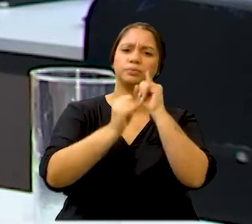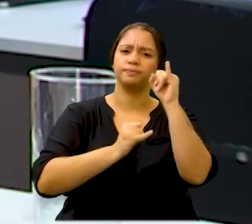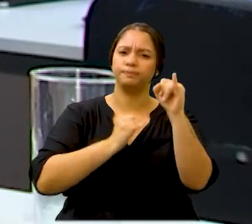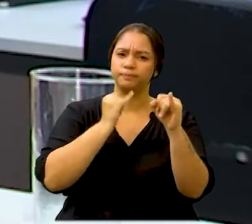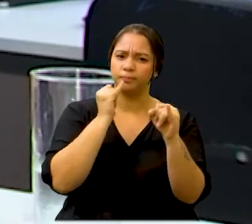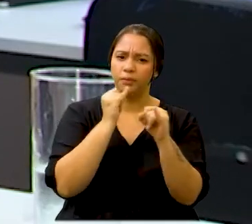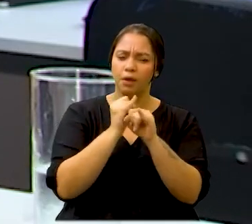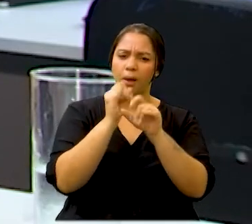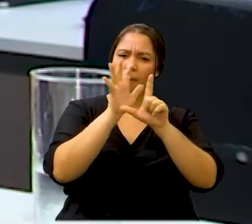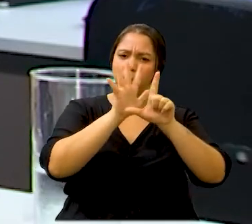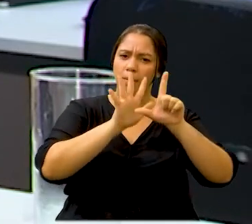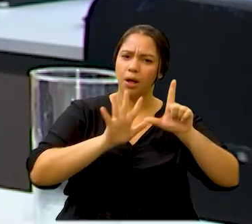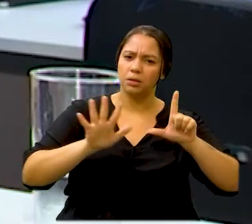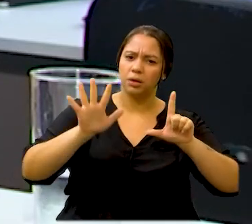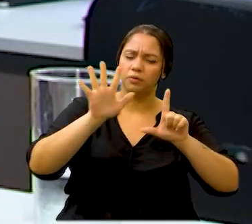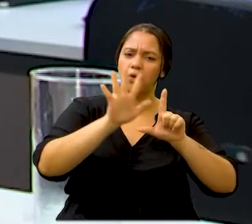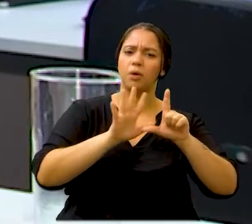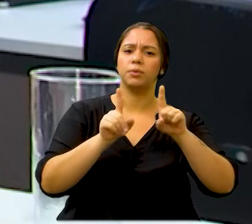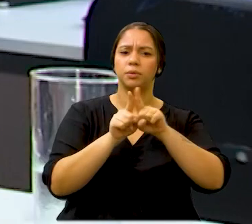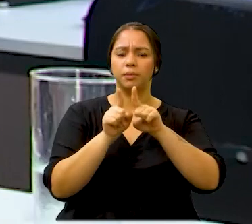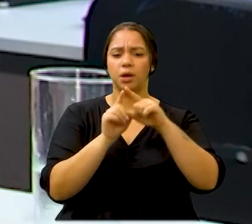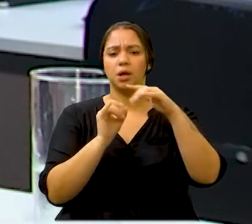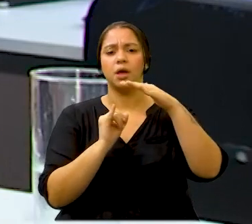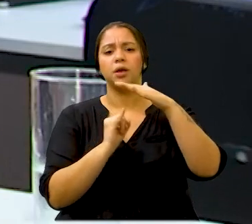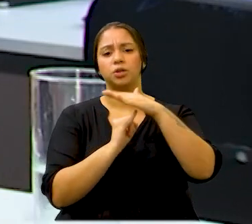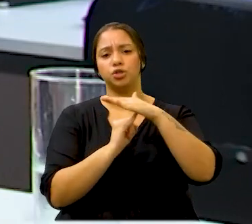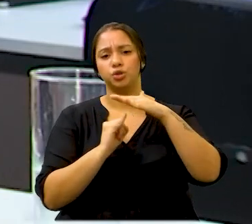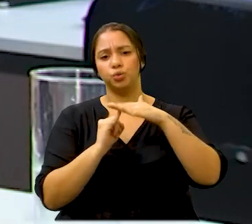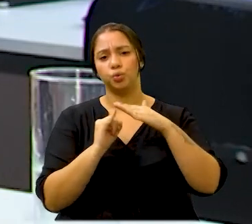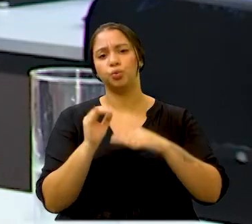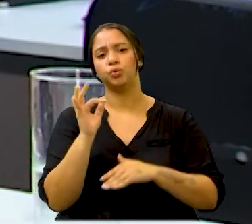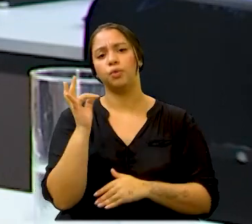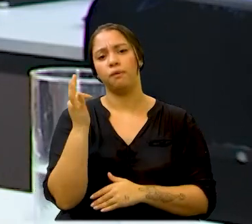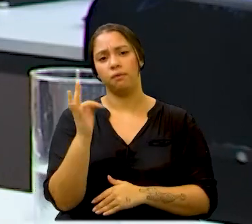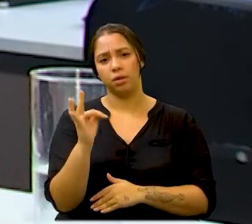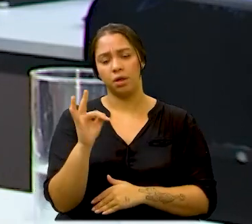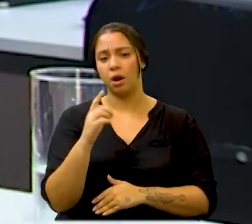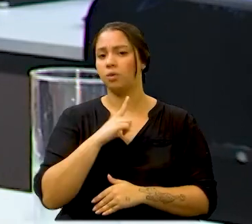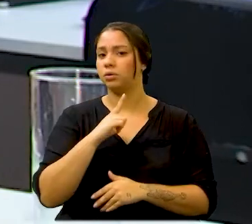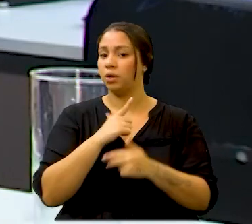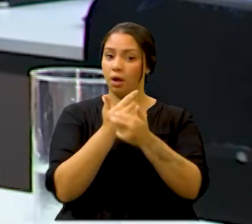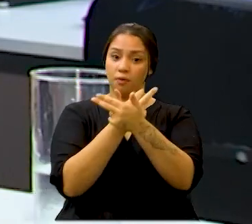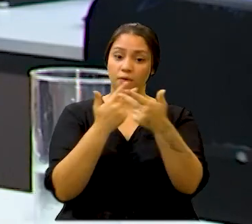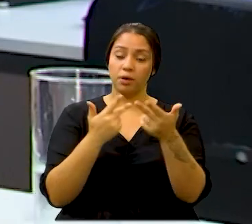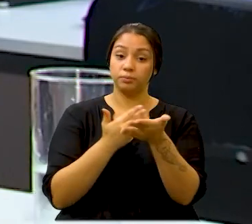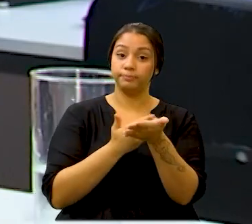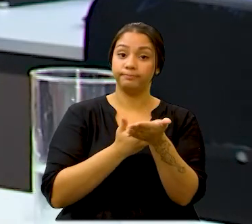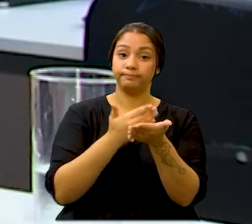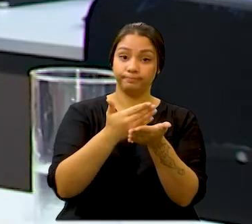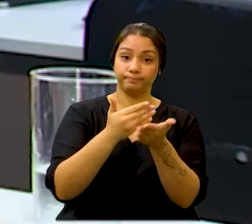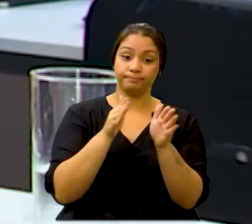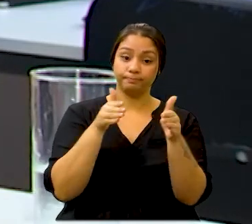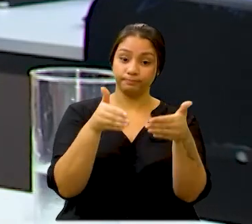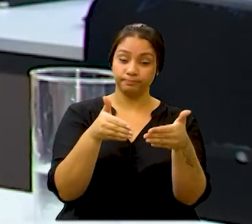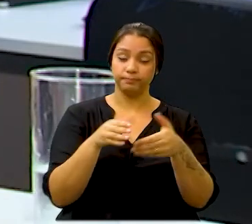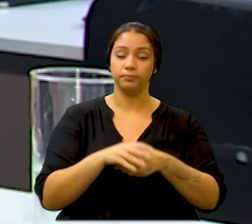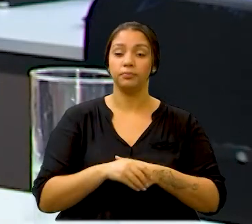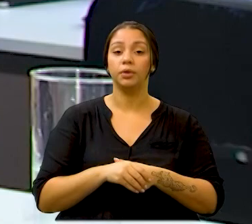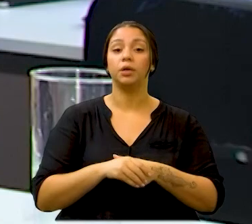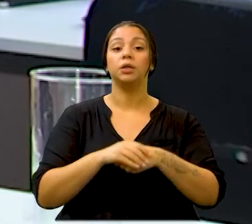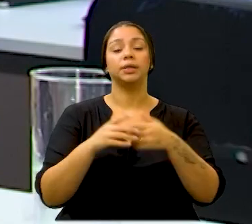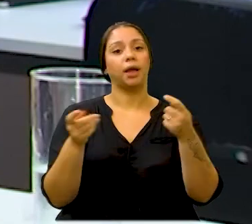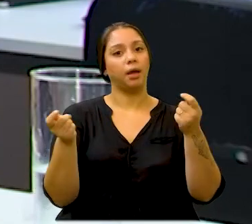são online, plataformas, né? O próprio Instituto Federal tem muitas iniciativas nesse sentido,